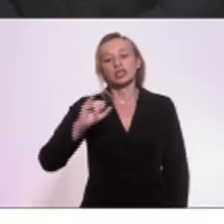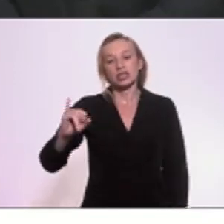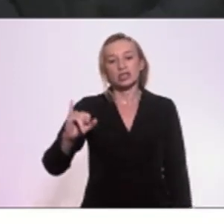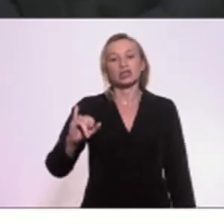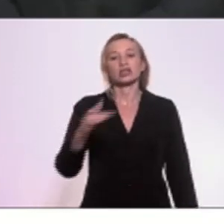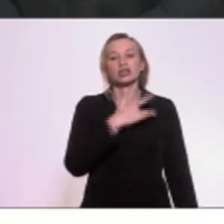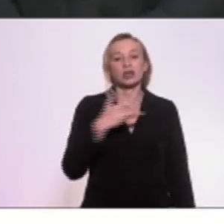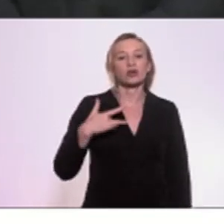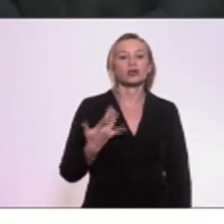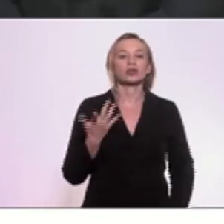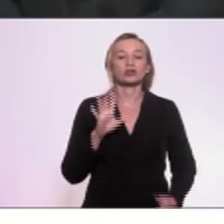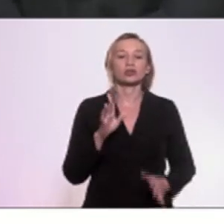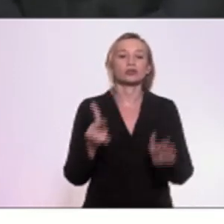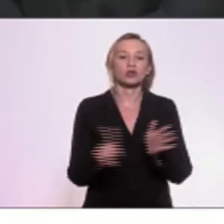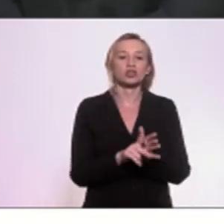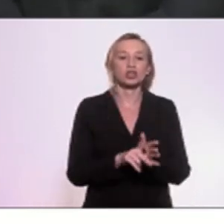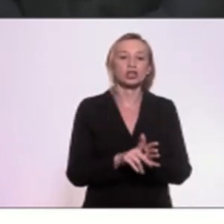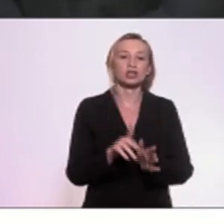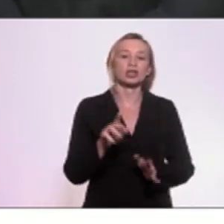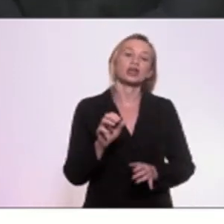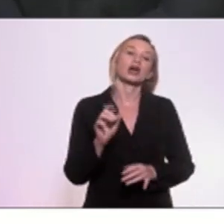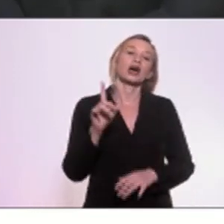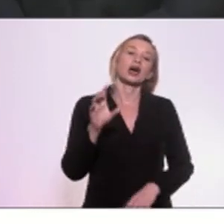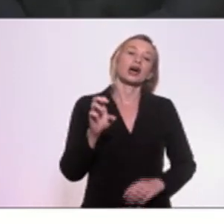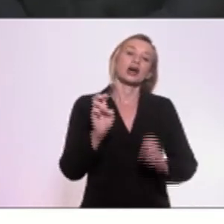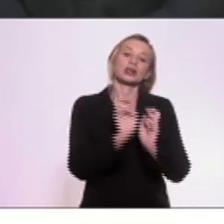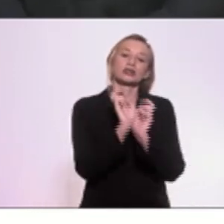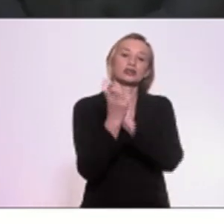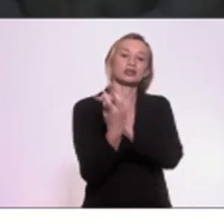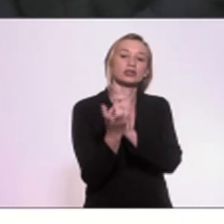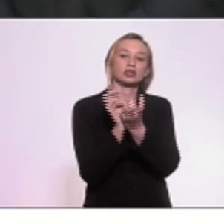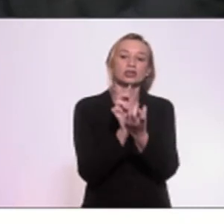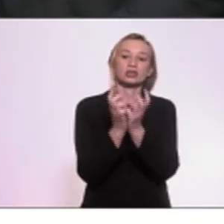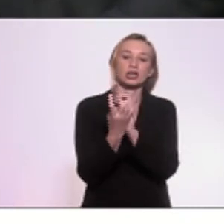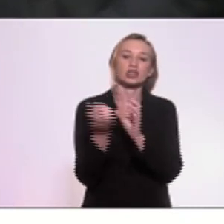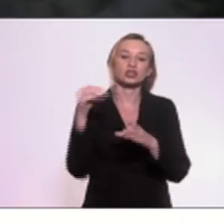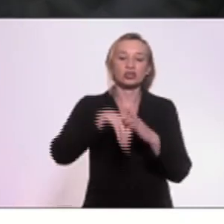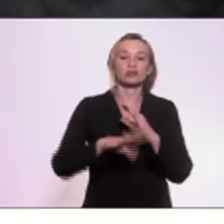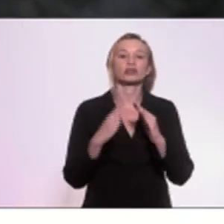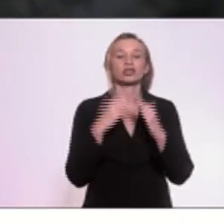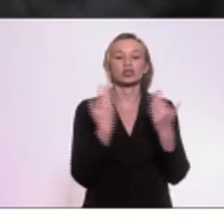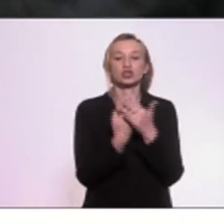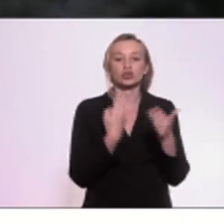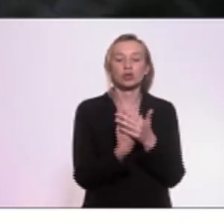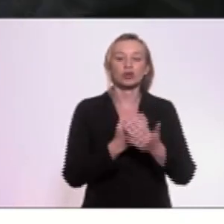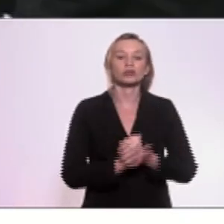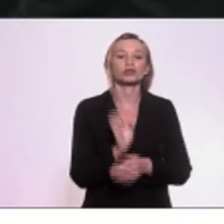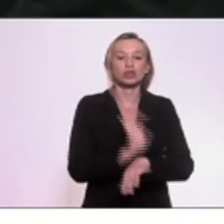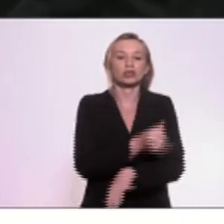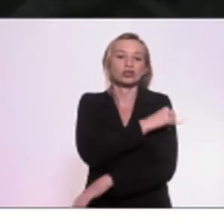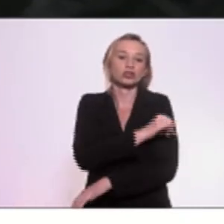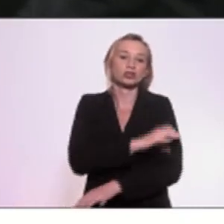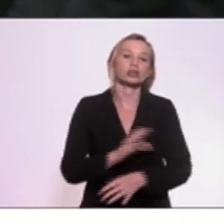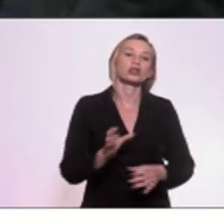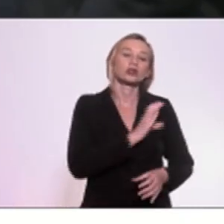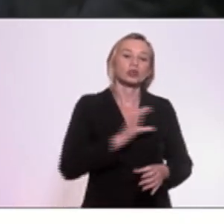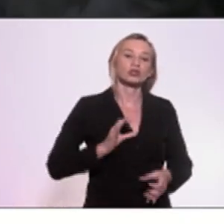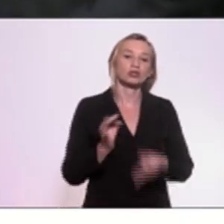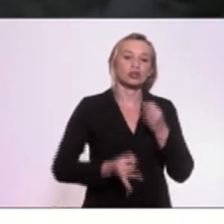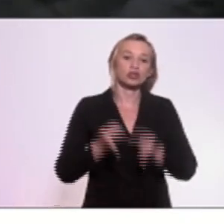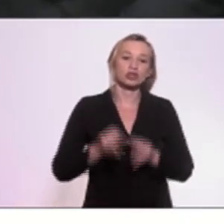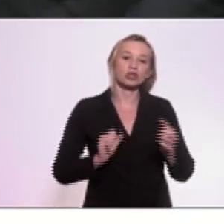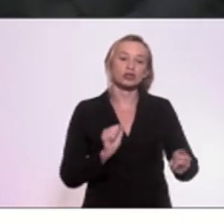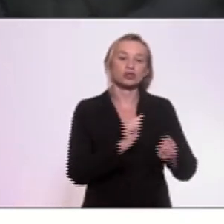projeto Artes Marciais na Escola, na Rede Estadual de Ensino Público do Estado do Rio de Janeiro. Pareceres da Comissão de Constituição e Justiça pela constitucionalidade